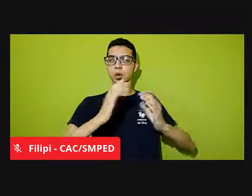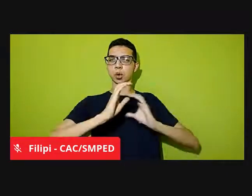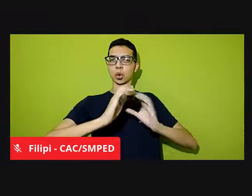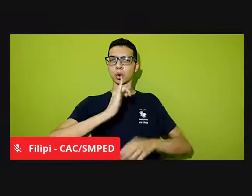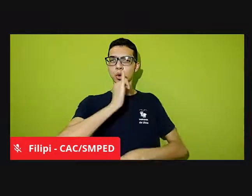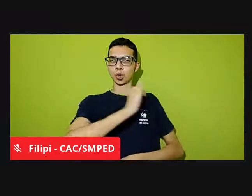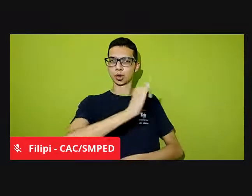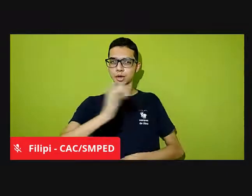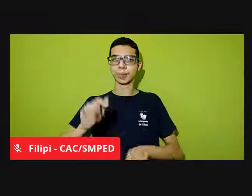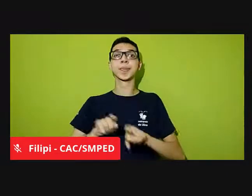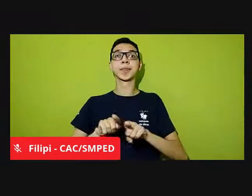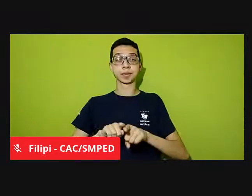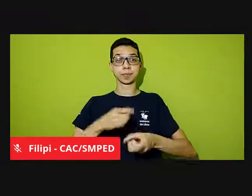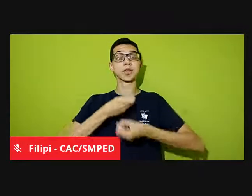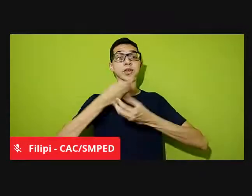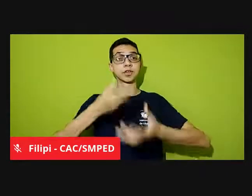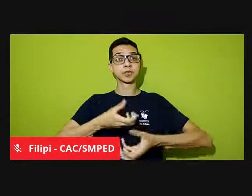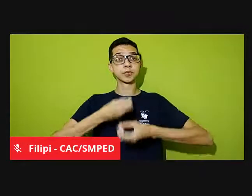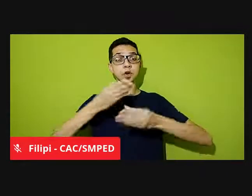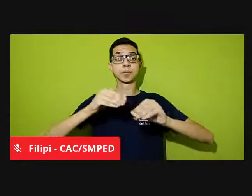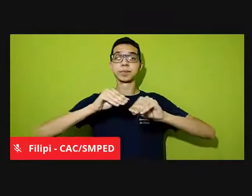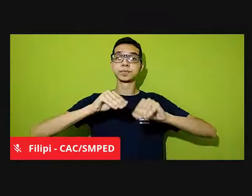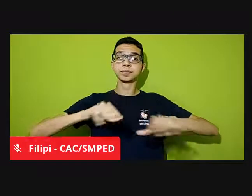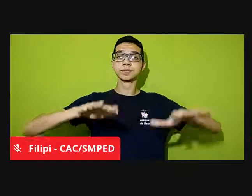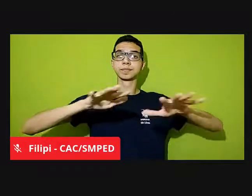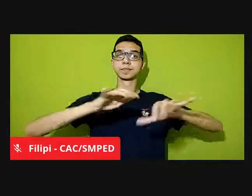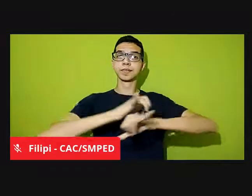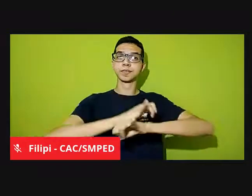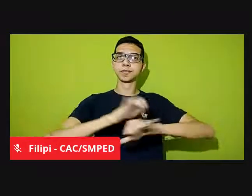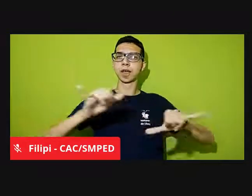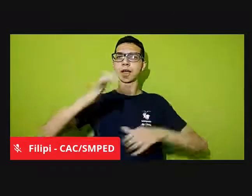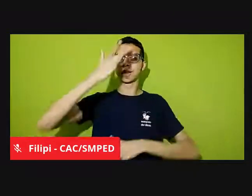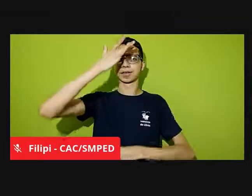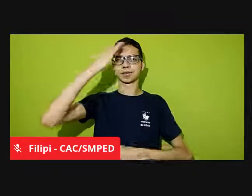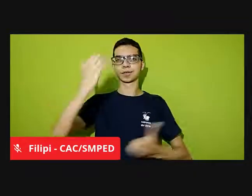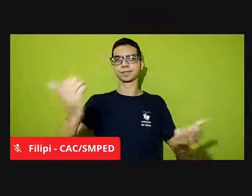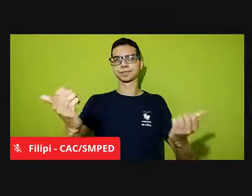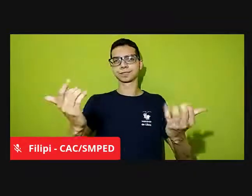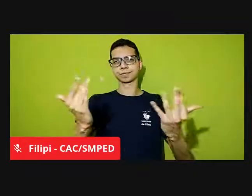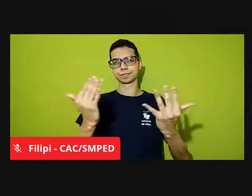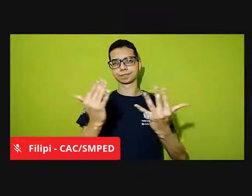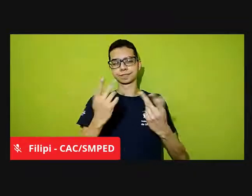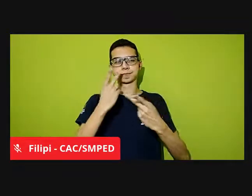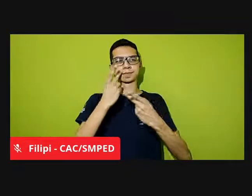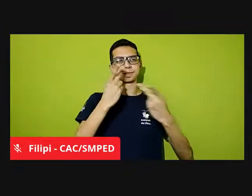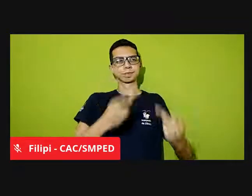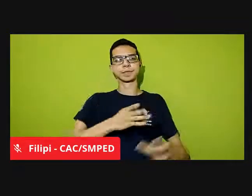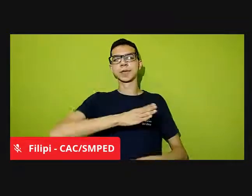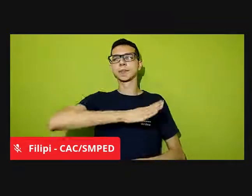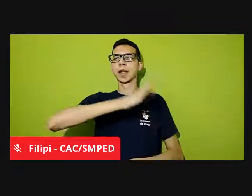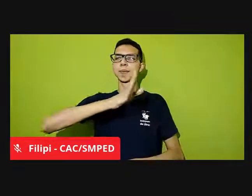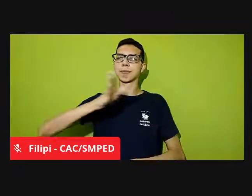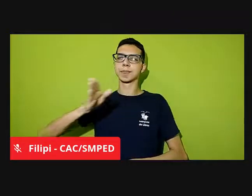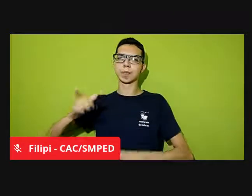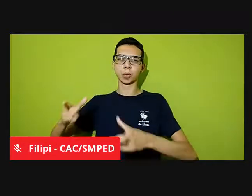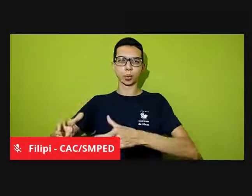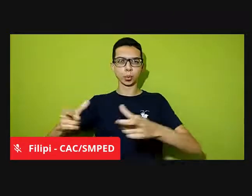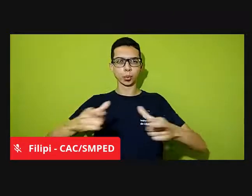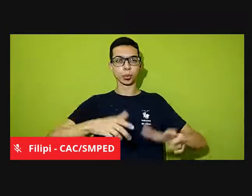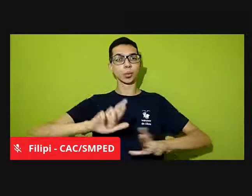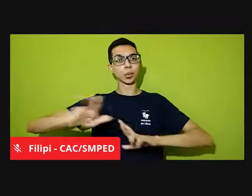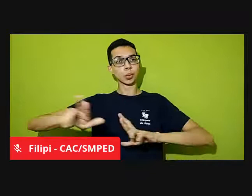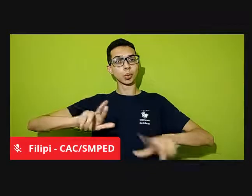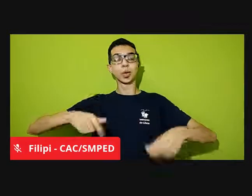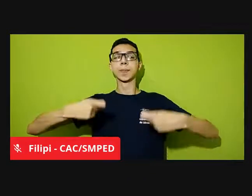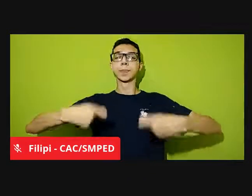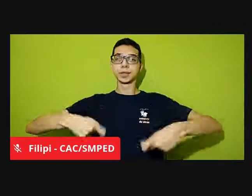de atender esse público, né, que visita os mais diferentes espaços, precisa ser também acessível. Então, hoje,